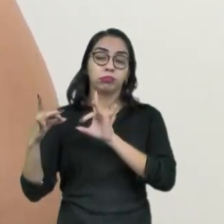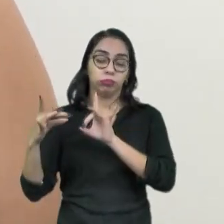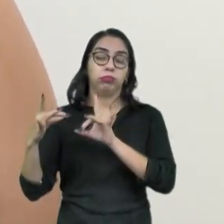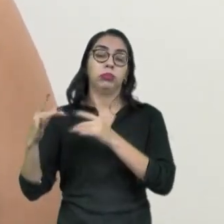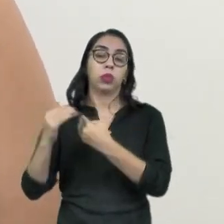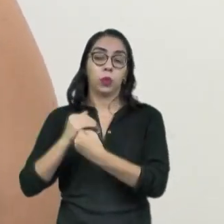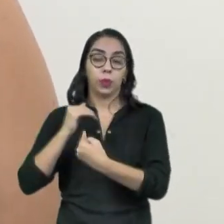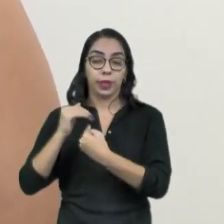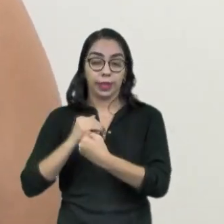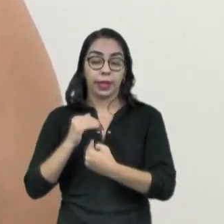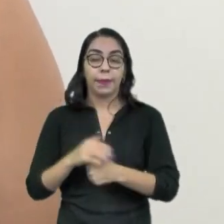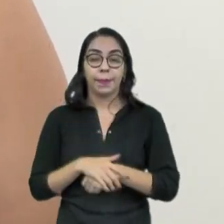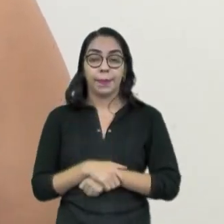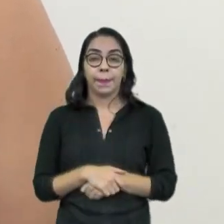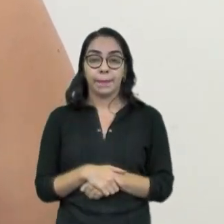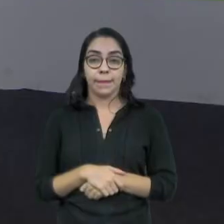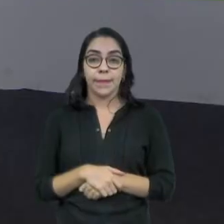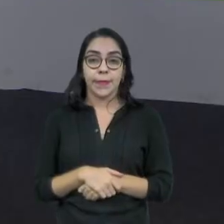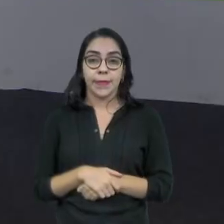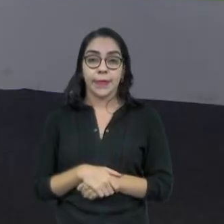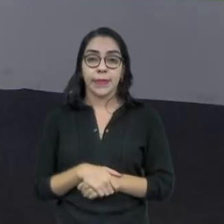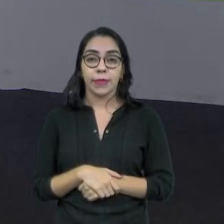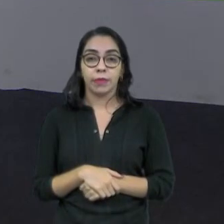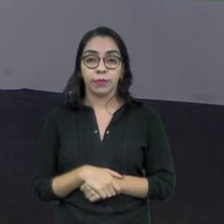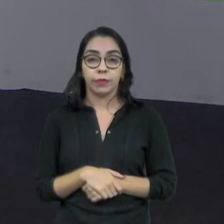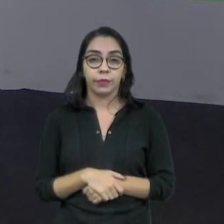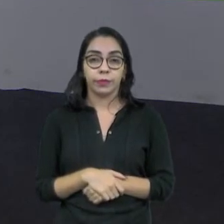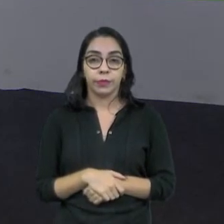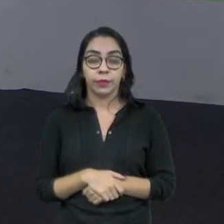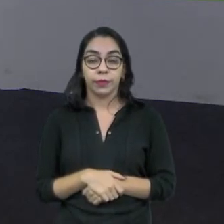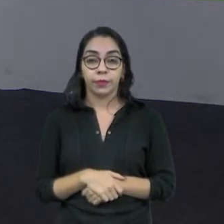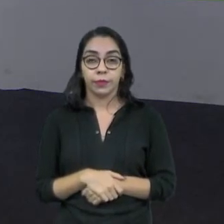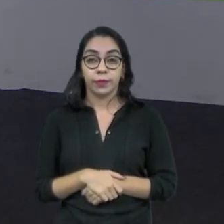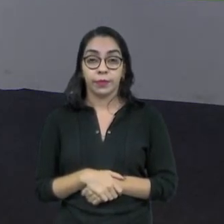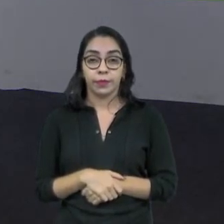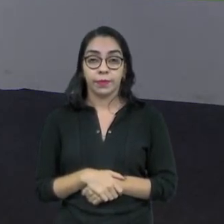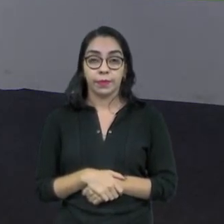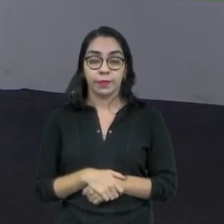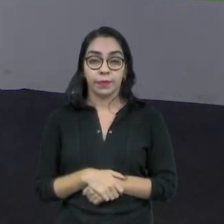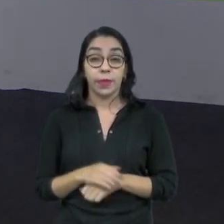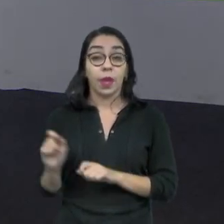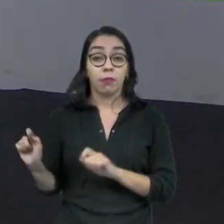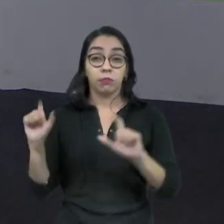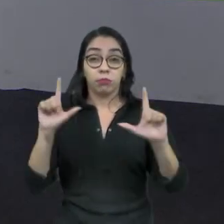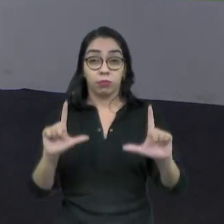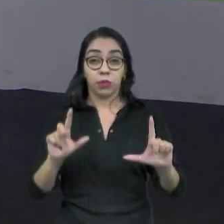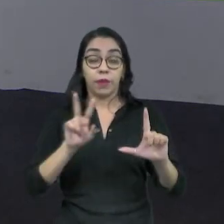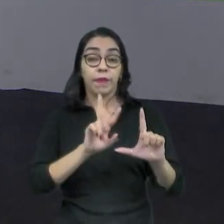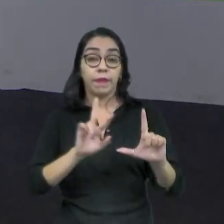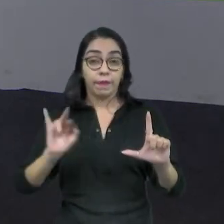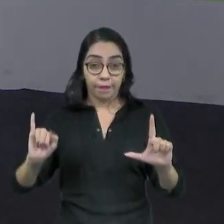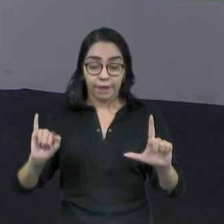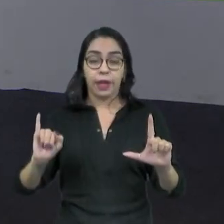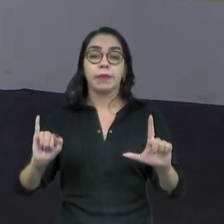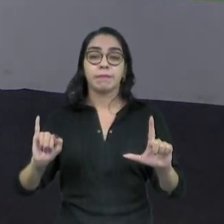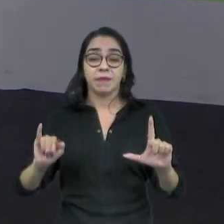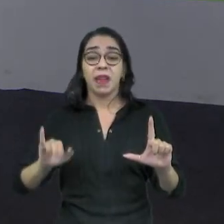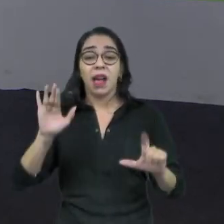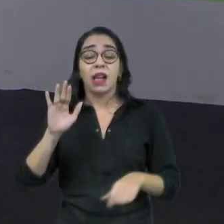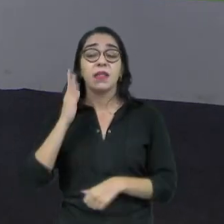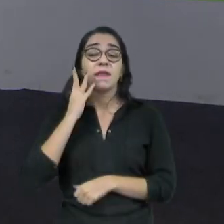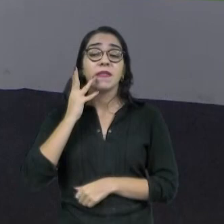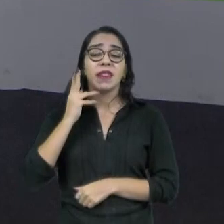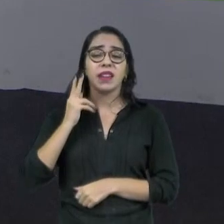passar por todos esses transtornos Veja a seguir exposição cada vez mais precoce das